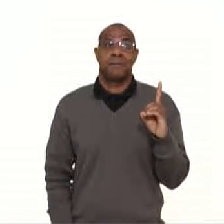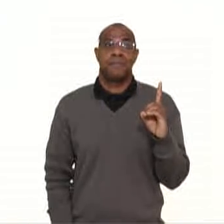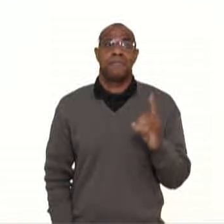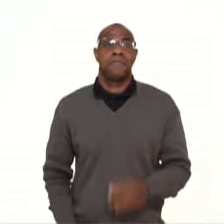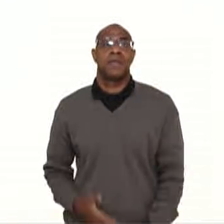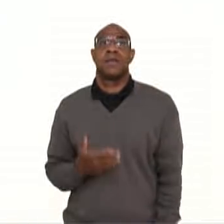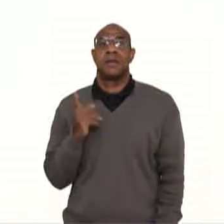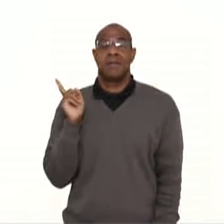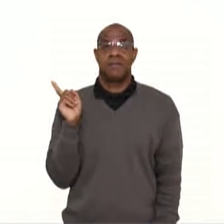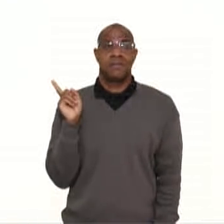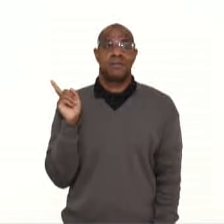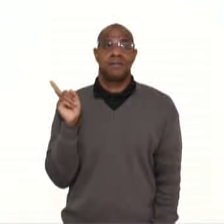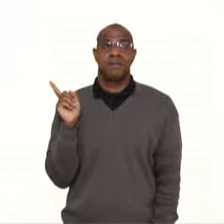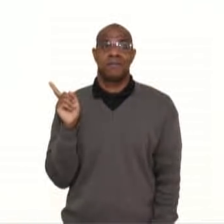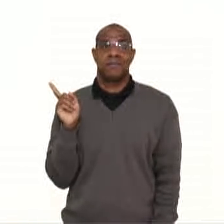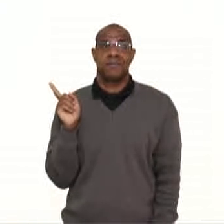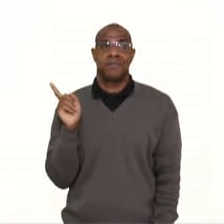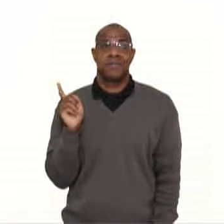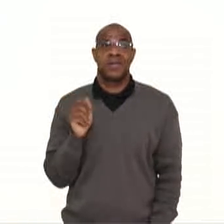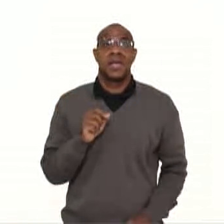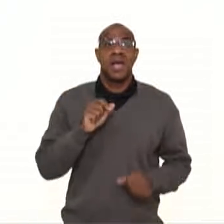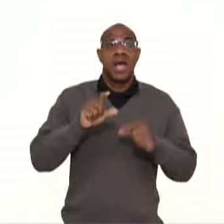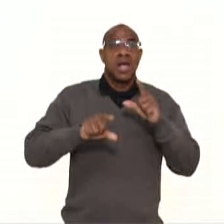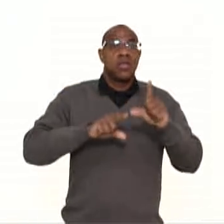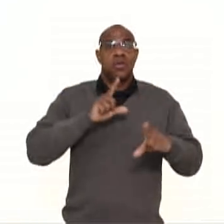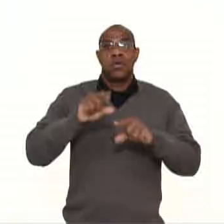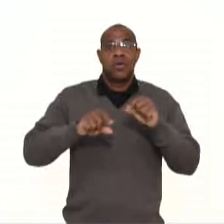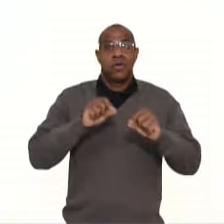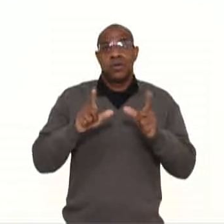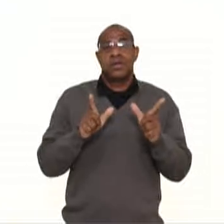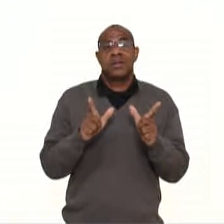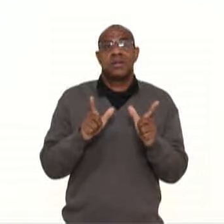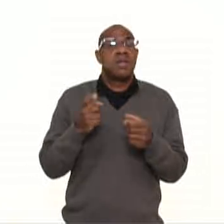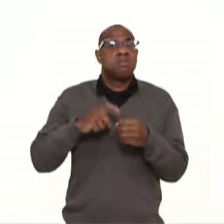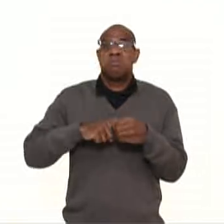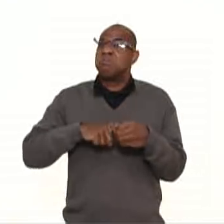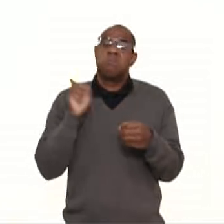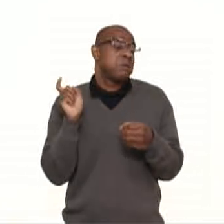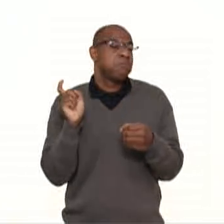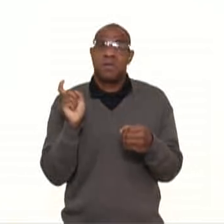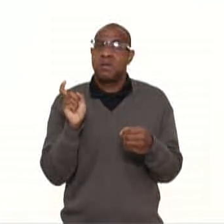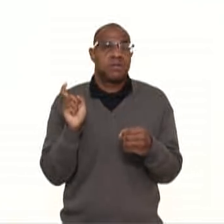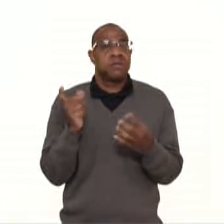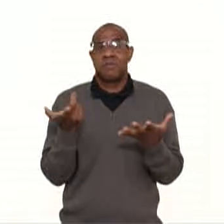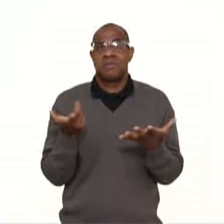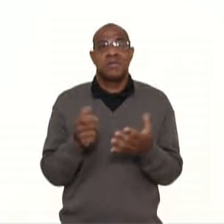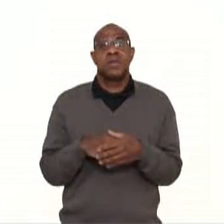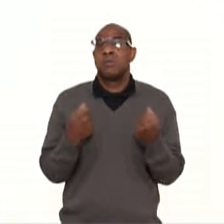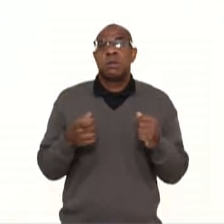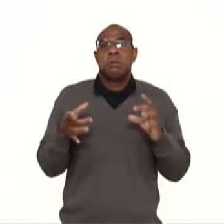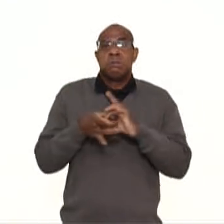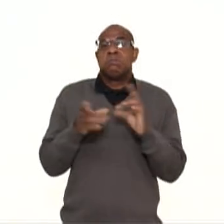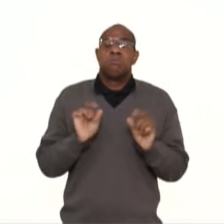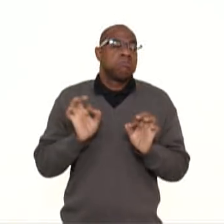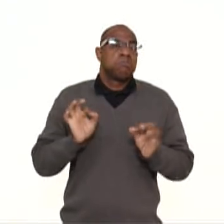Ó, note que a escolha de cada peça de roupa independe das outras. Logo, podemos aplicar o princípio